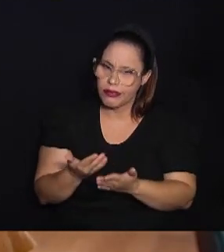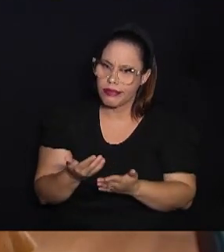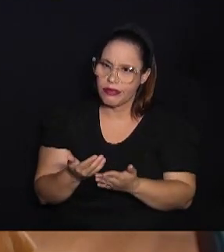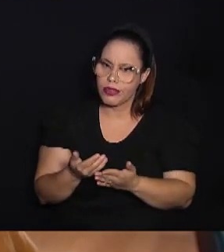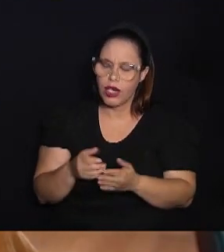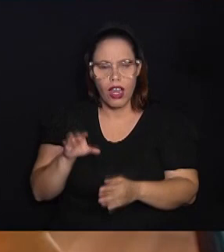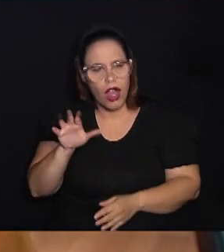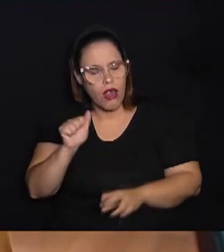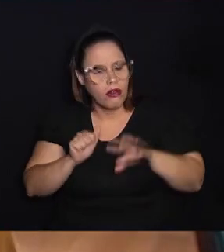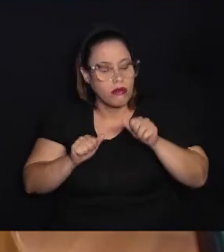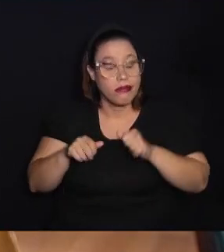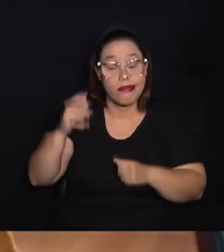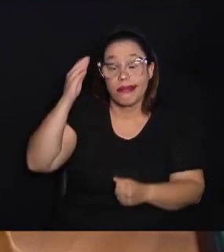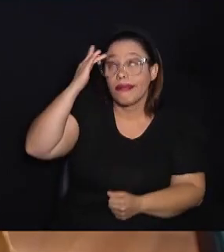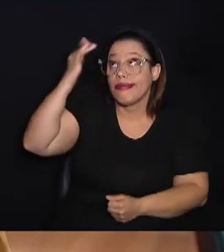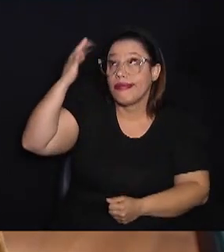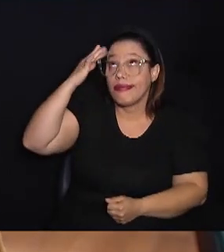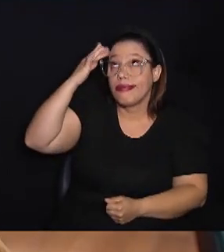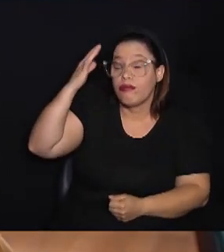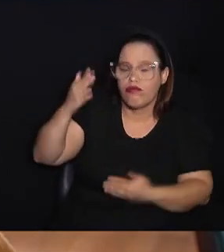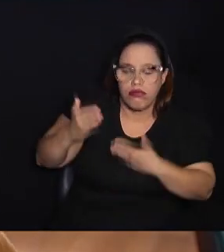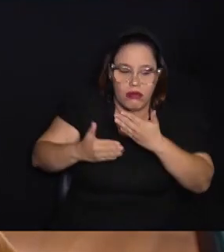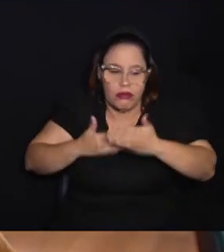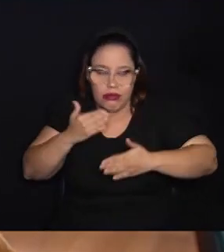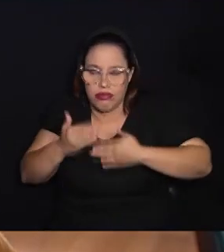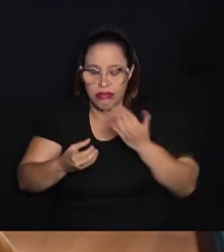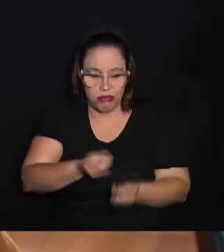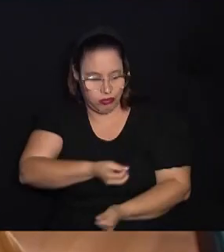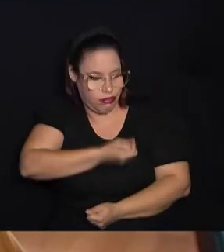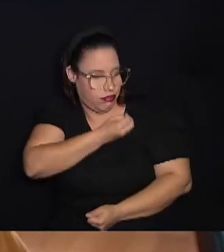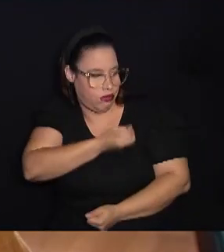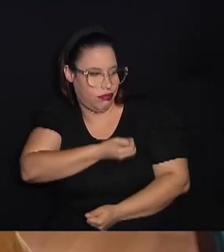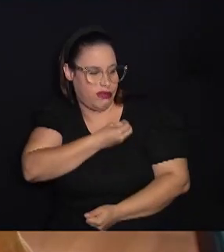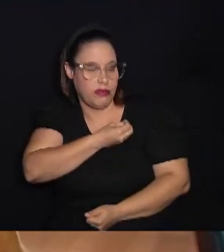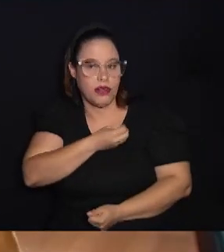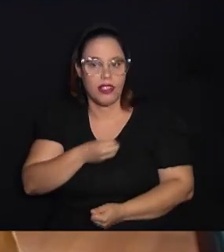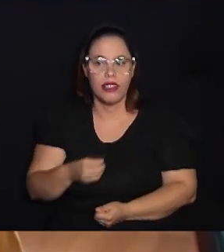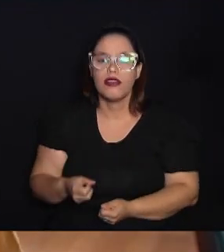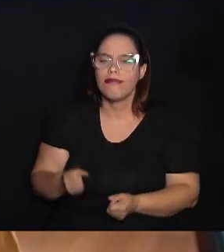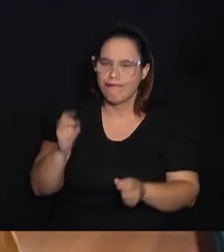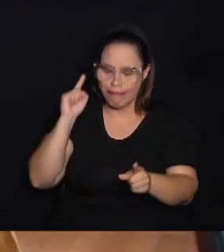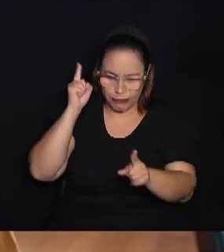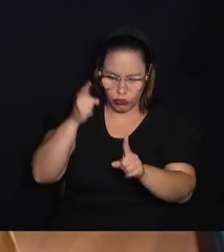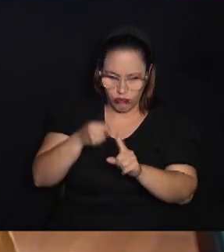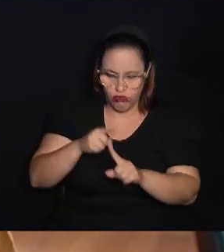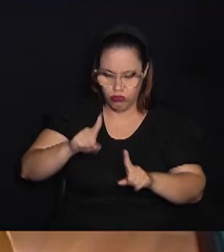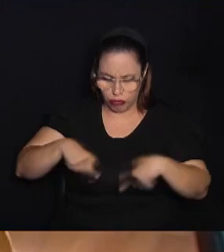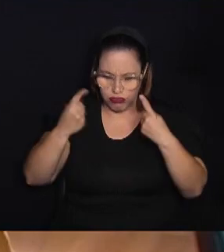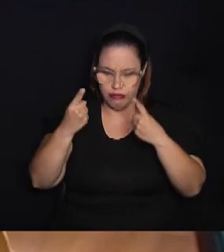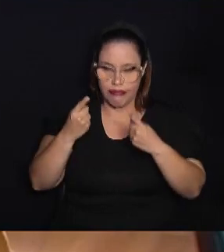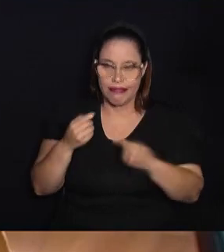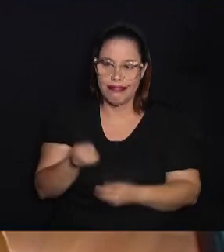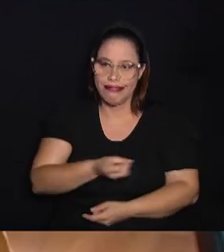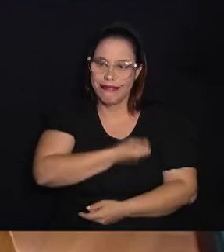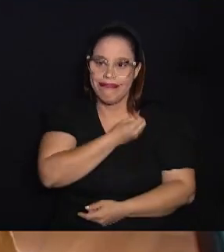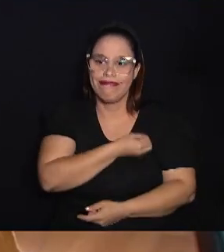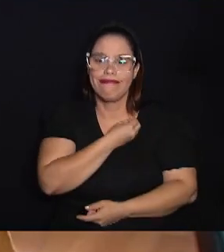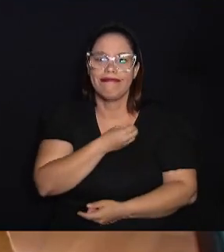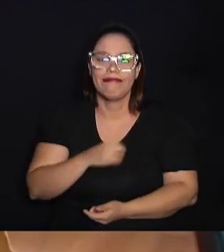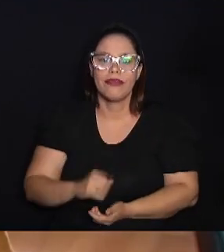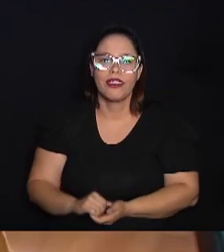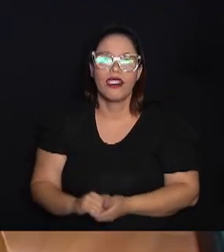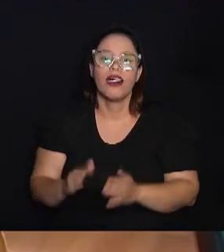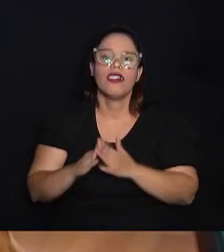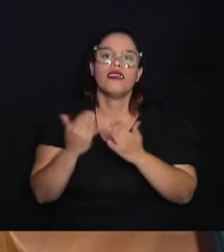seus sonhos, a desenvolverem seus projetos de vida, para que eles tenham sucesso na vida, né, e que a